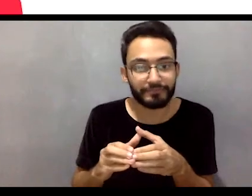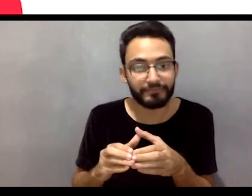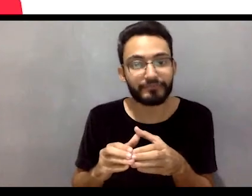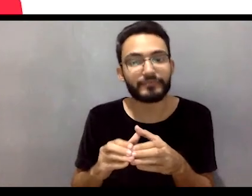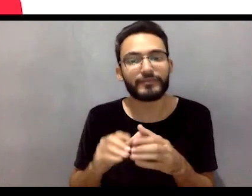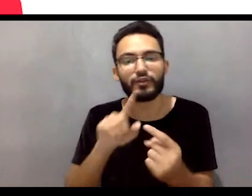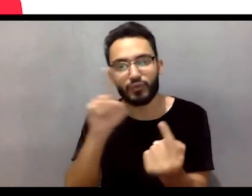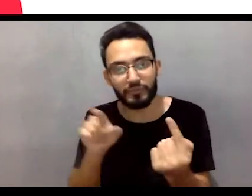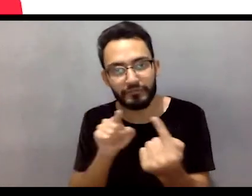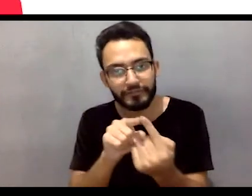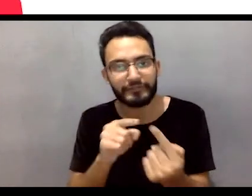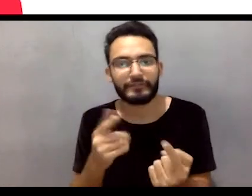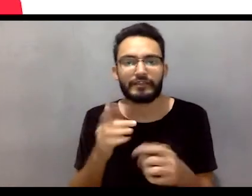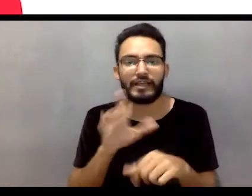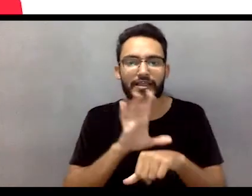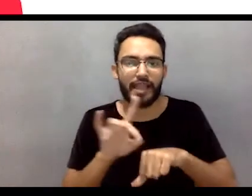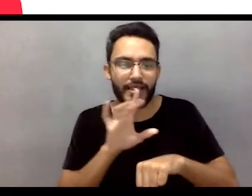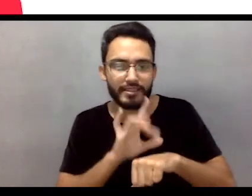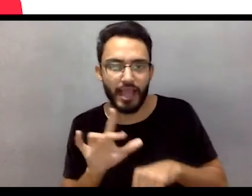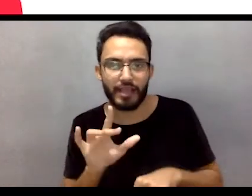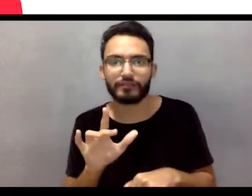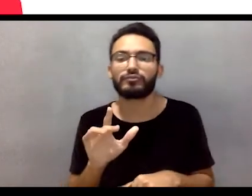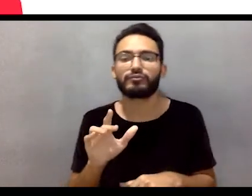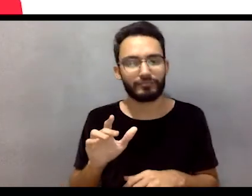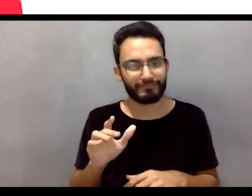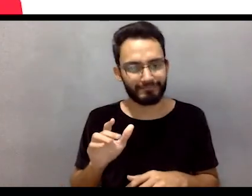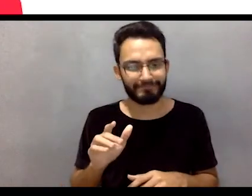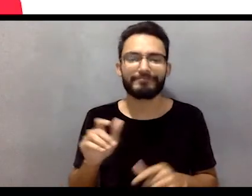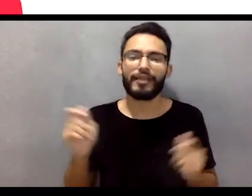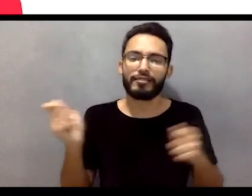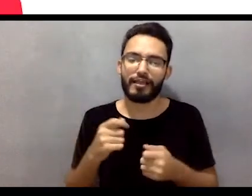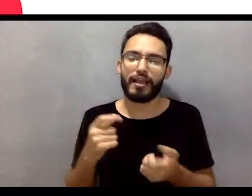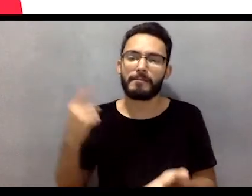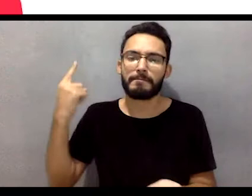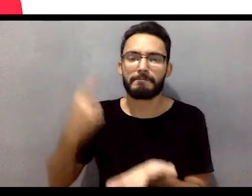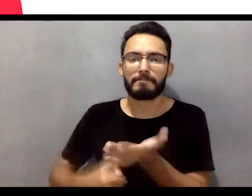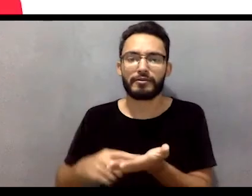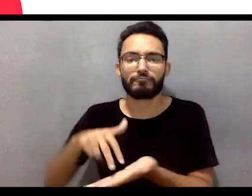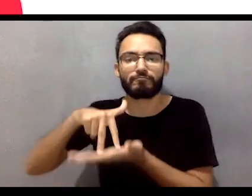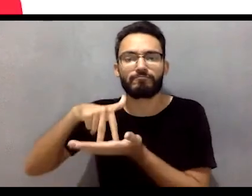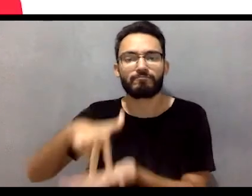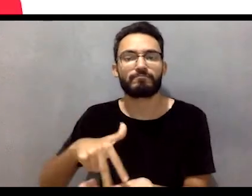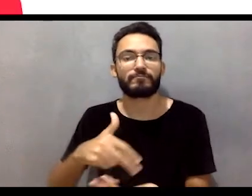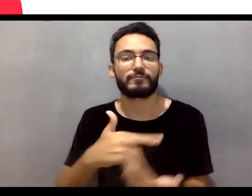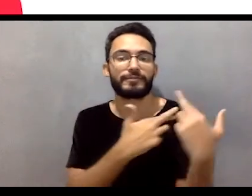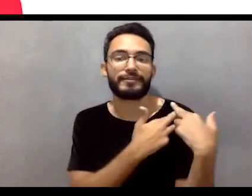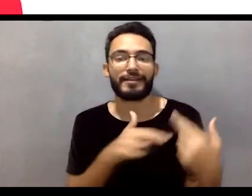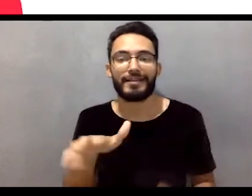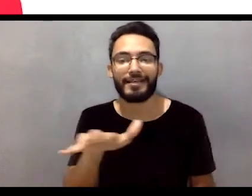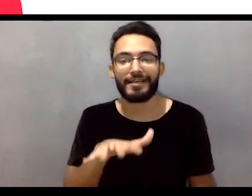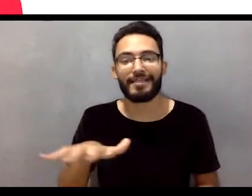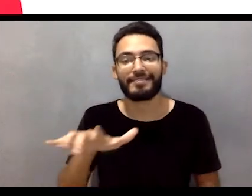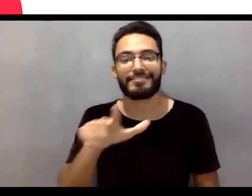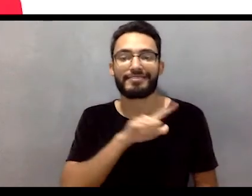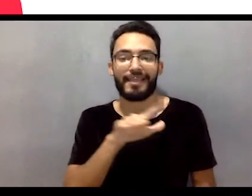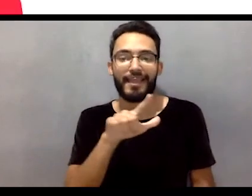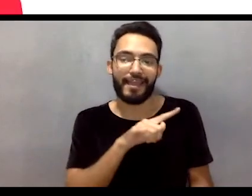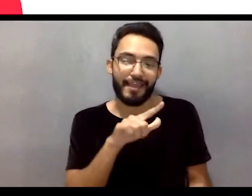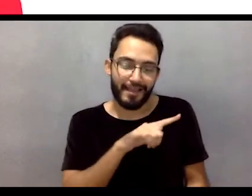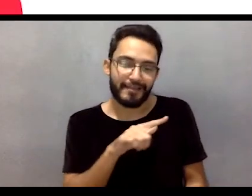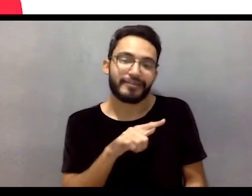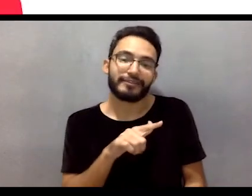dos objetivos estratégicos, mais comprometidos e engajados eles ficam com o